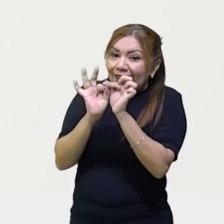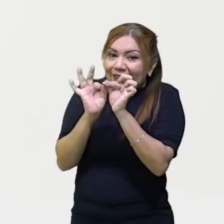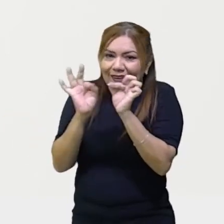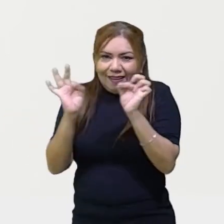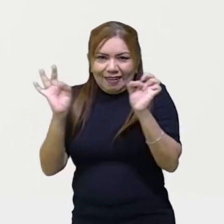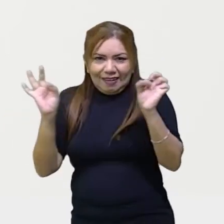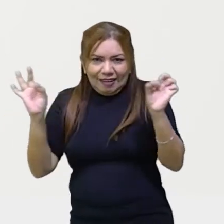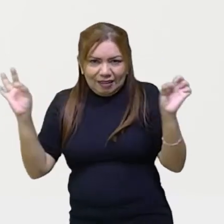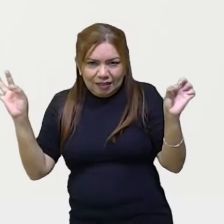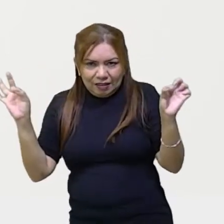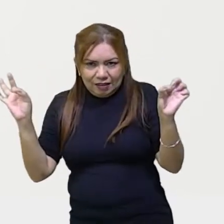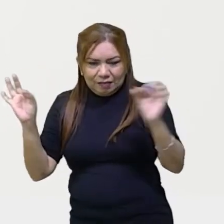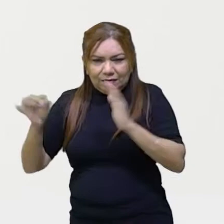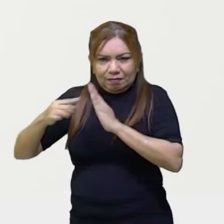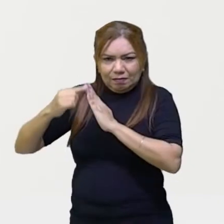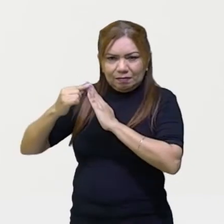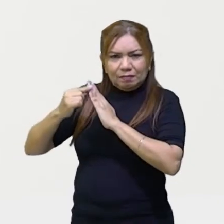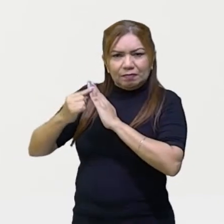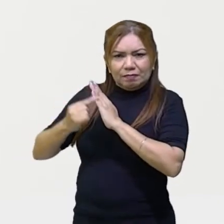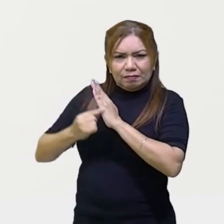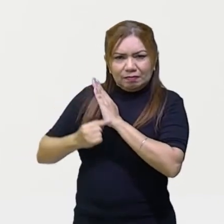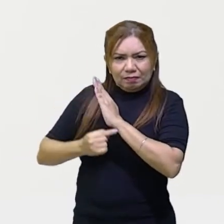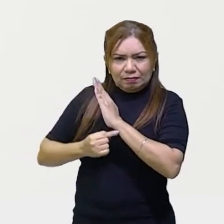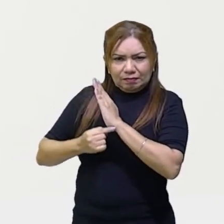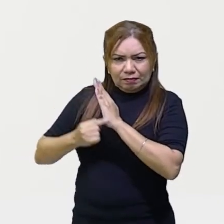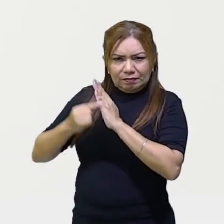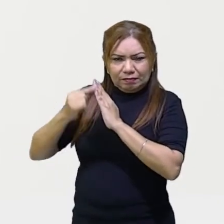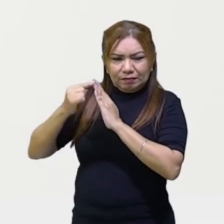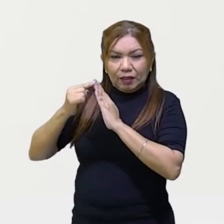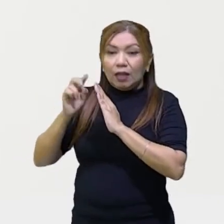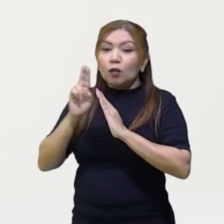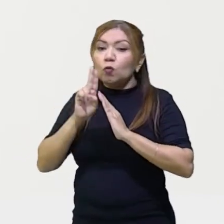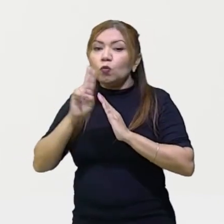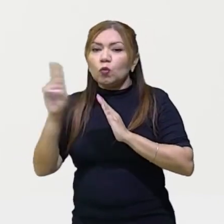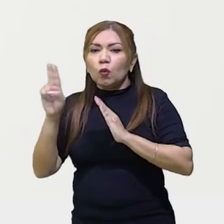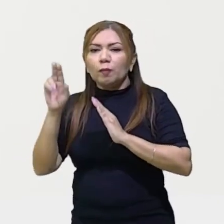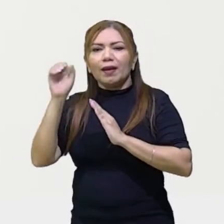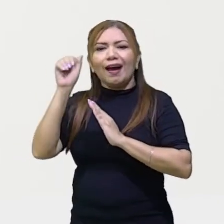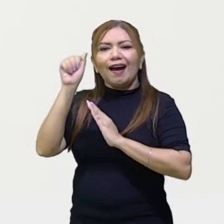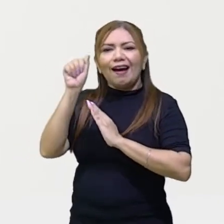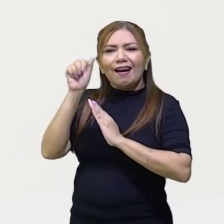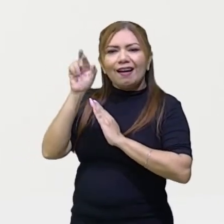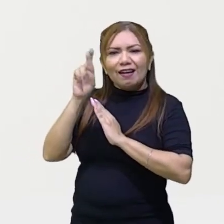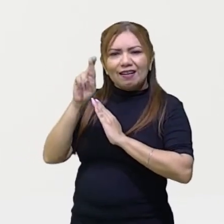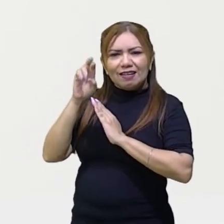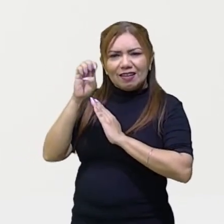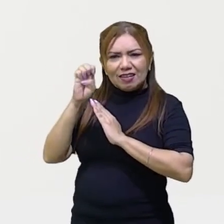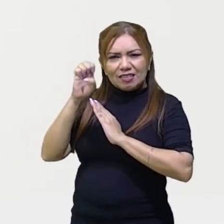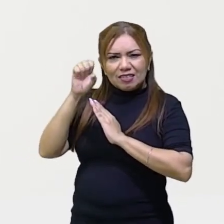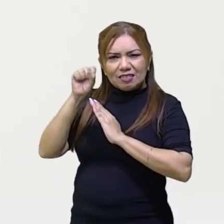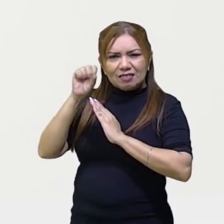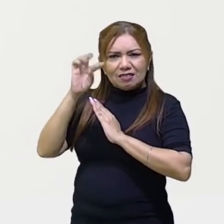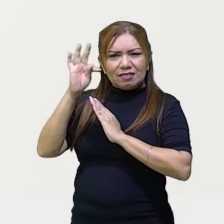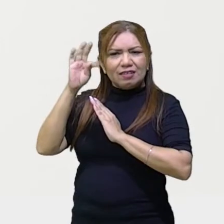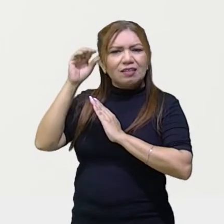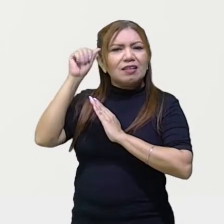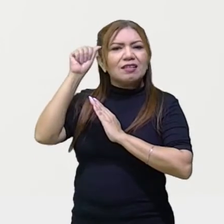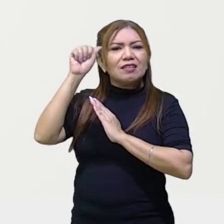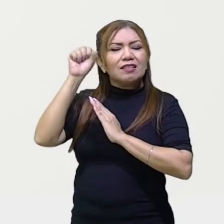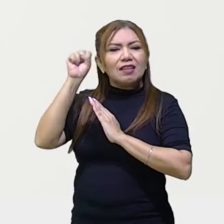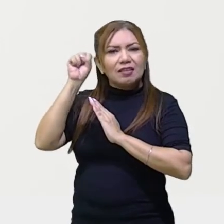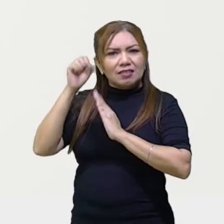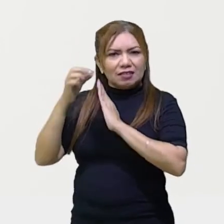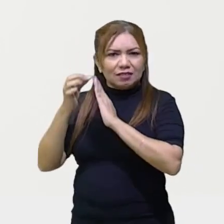reta Eu chamo ele de aresta então ele tem aqui as suas arestas